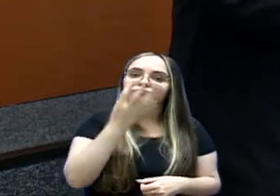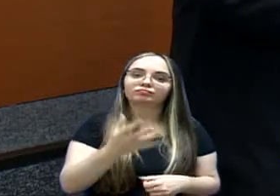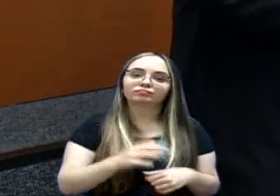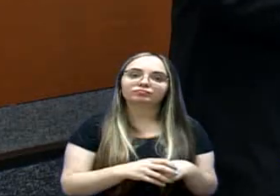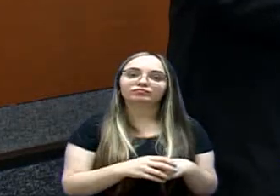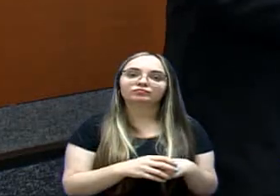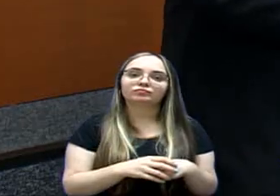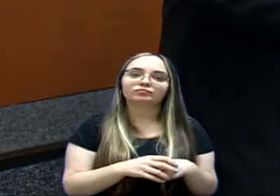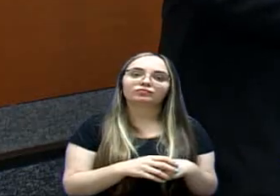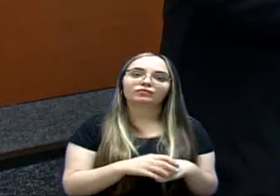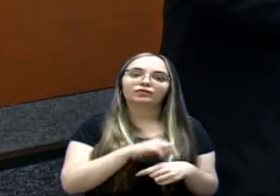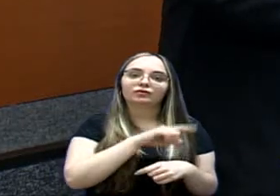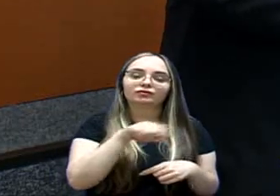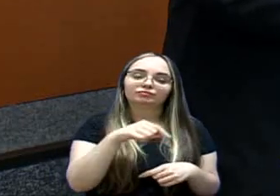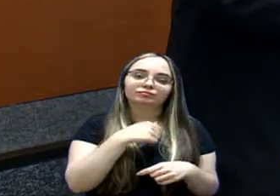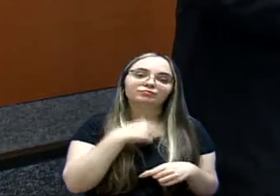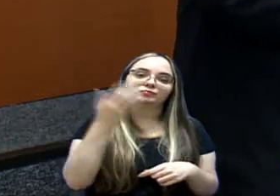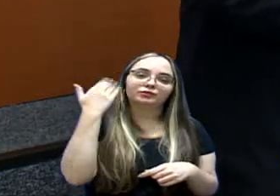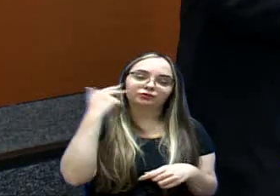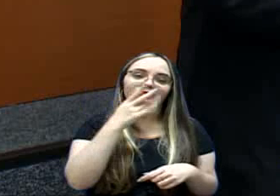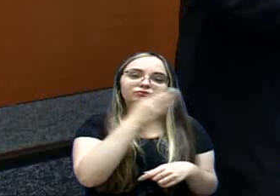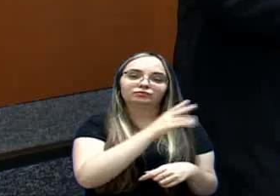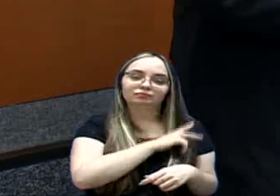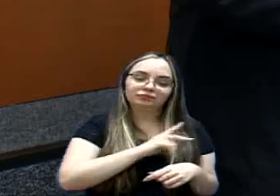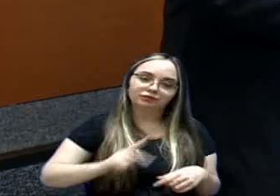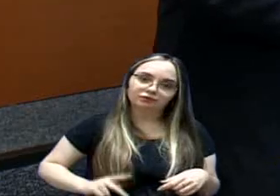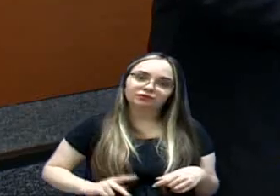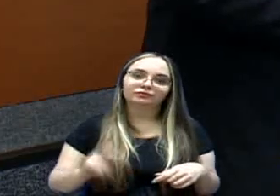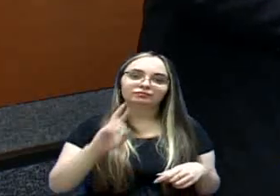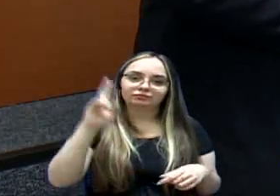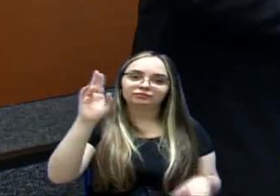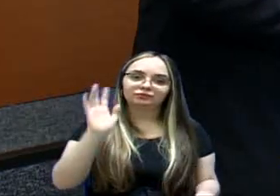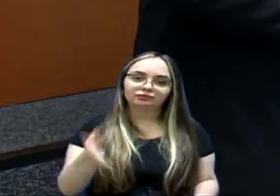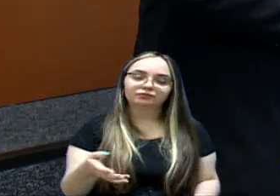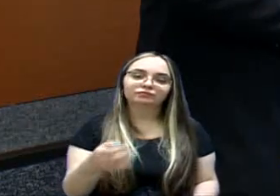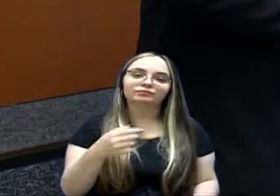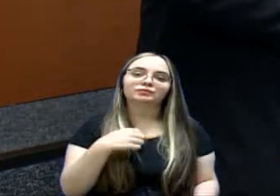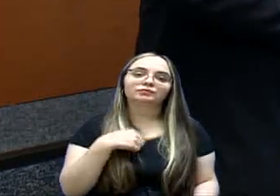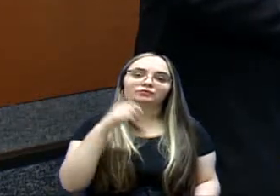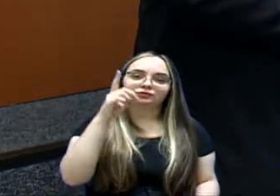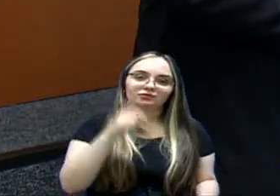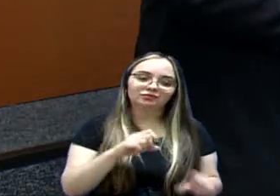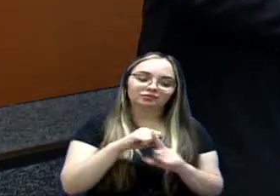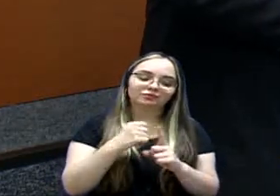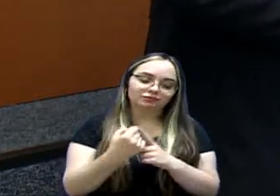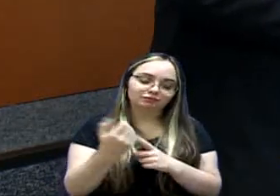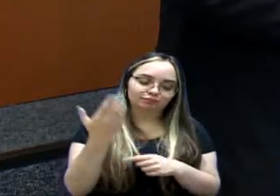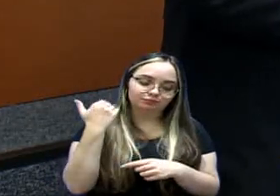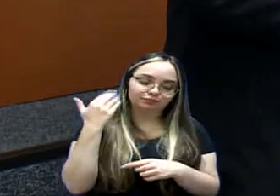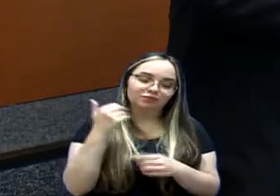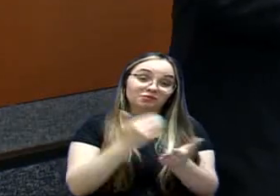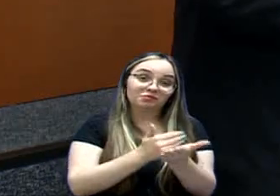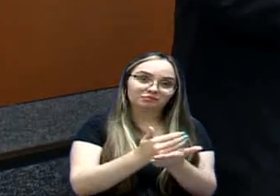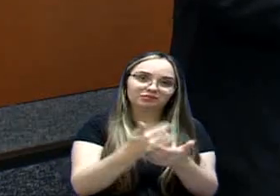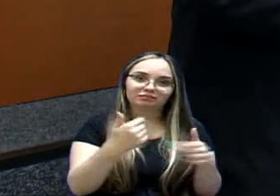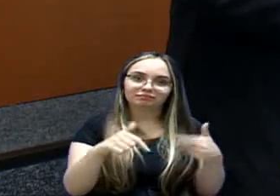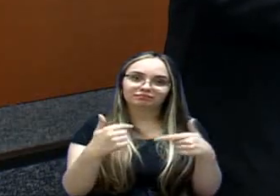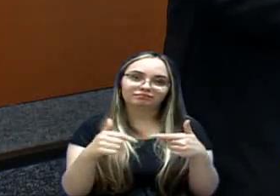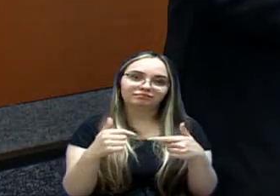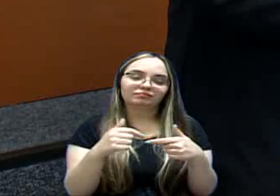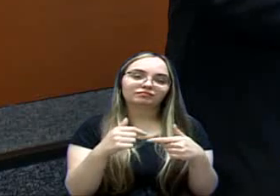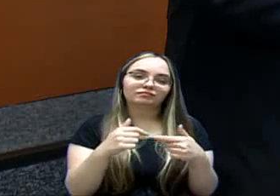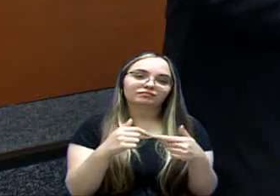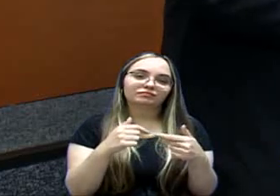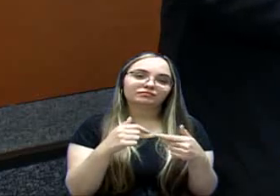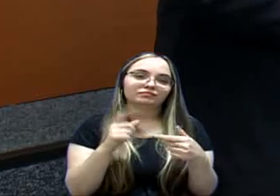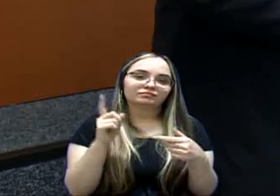círculo operário lá, que eu fui presidente, cheguei a ser diretor social, onde começamos com as campanhas, né, que são as campanhas